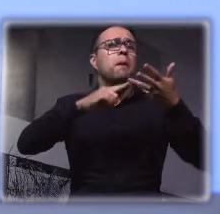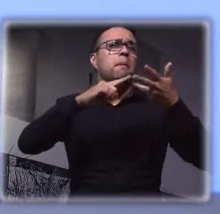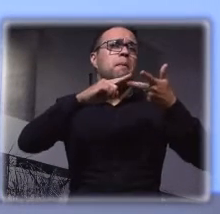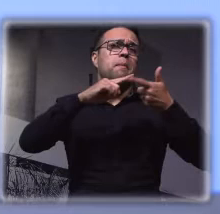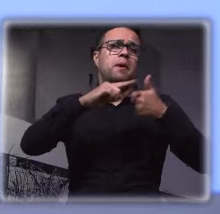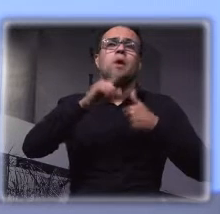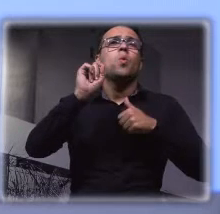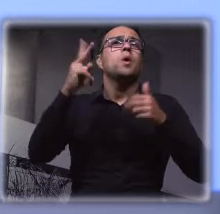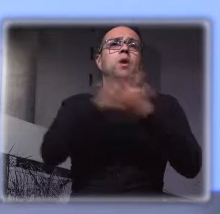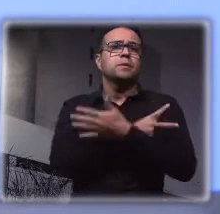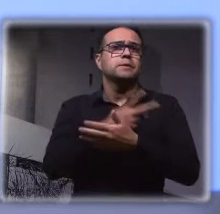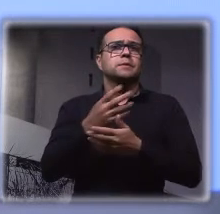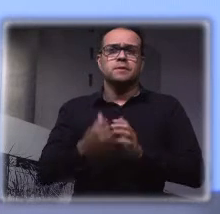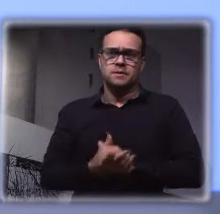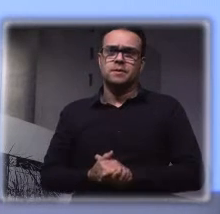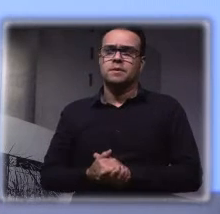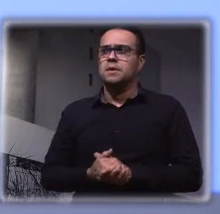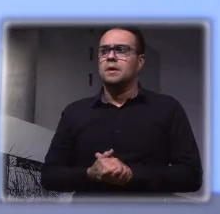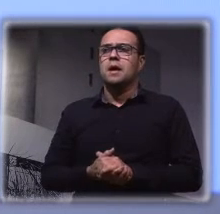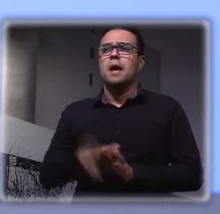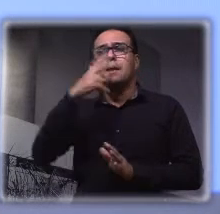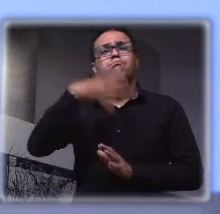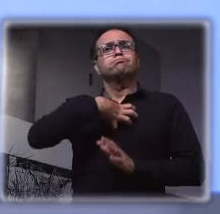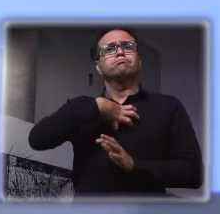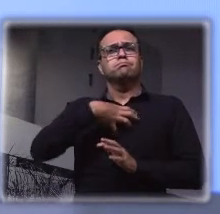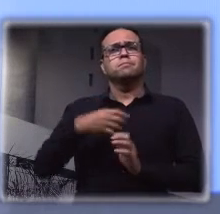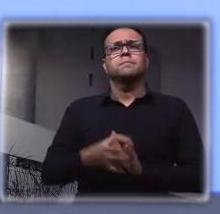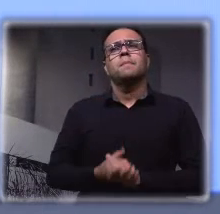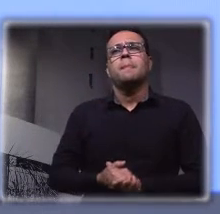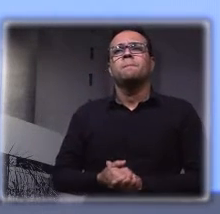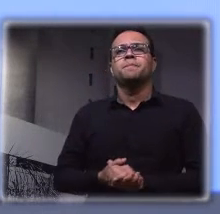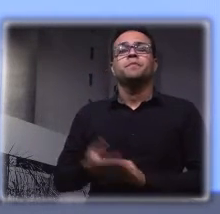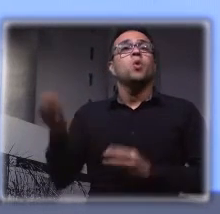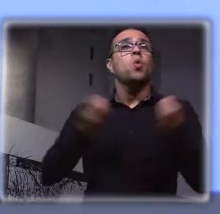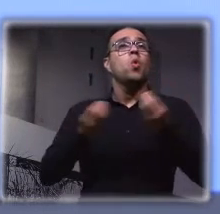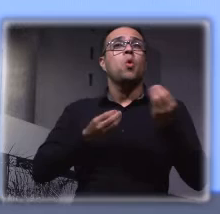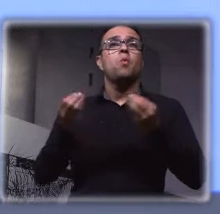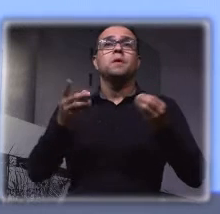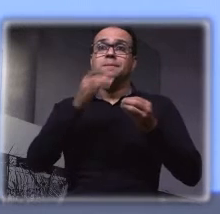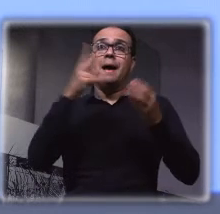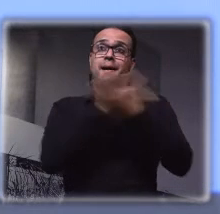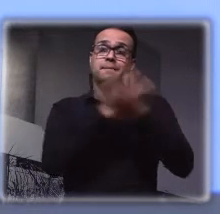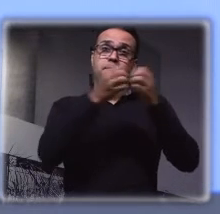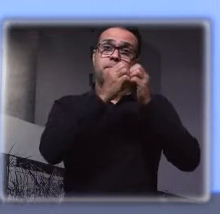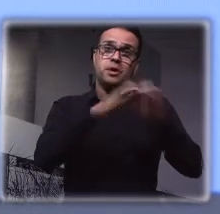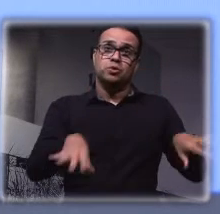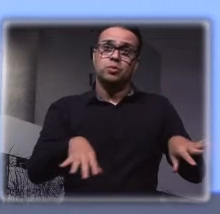o que a machucou em tudo aquilo. Como ela pode ser reparada do que